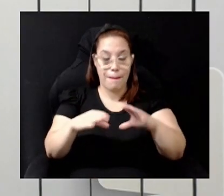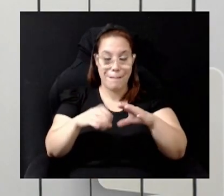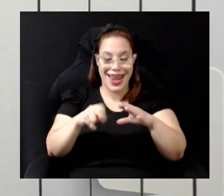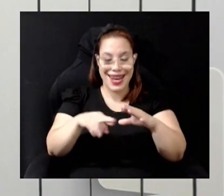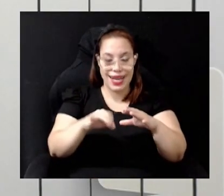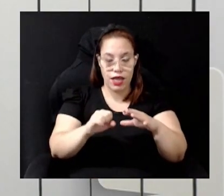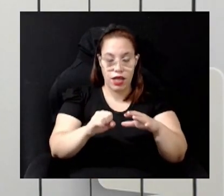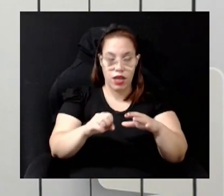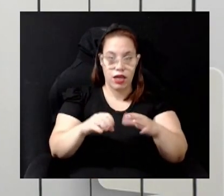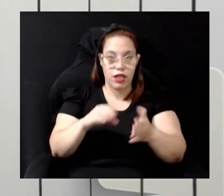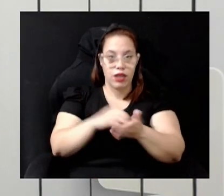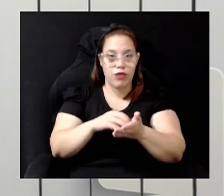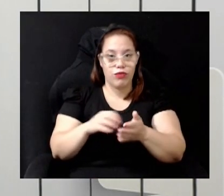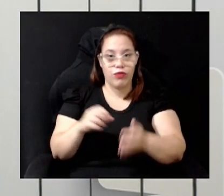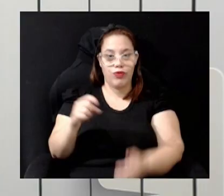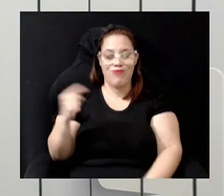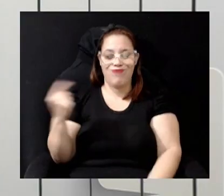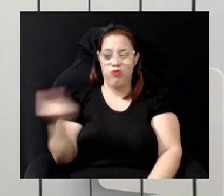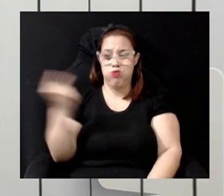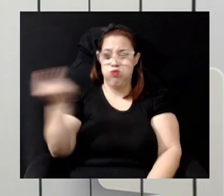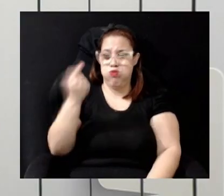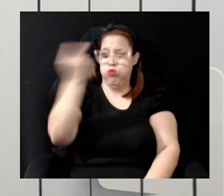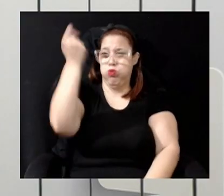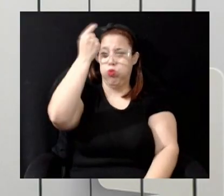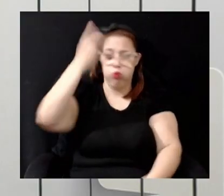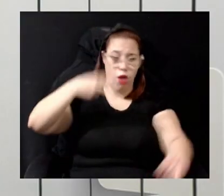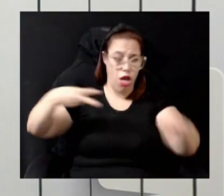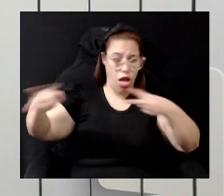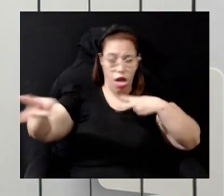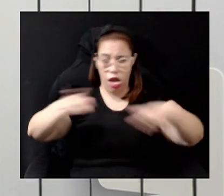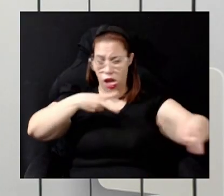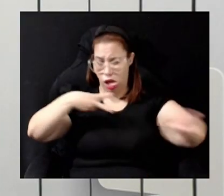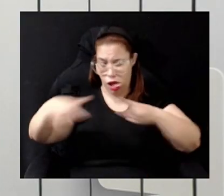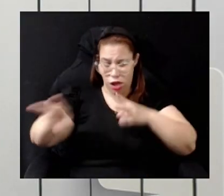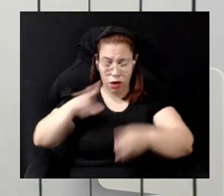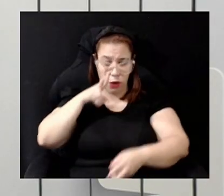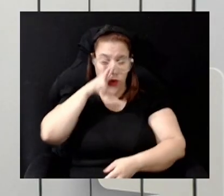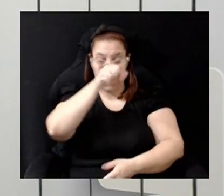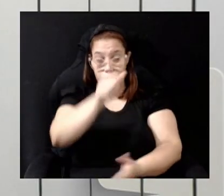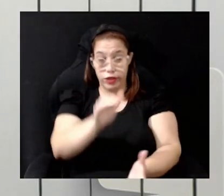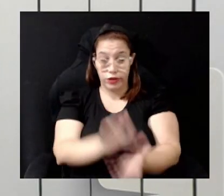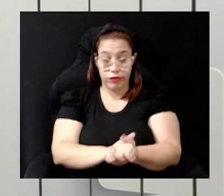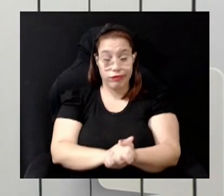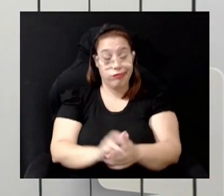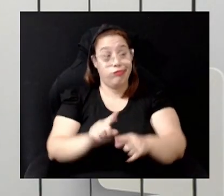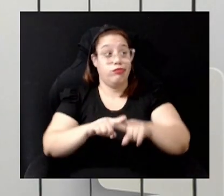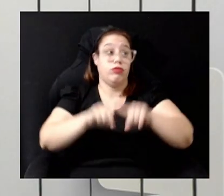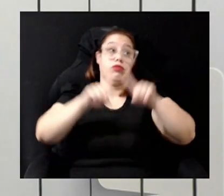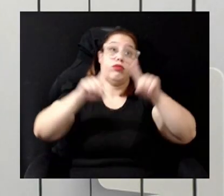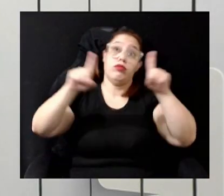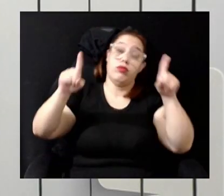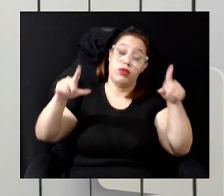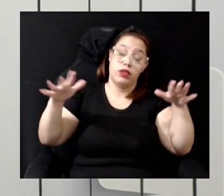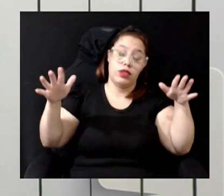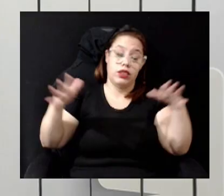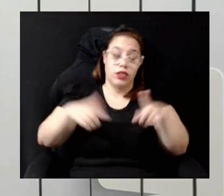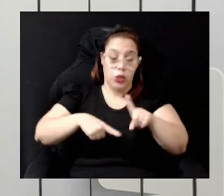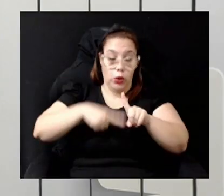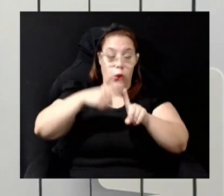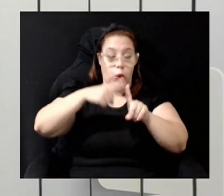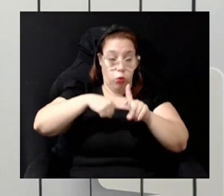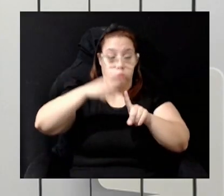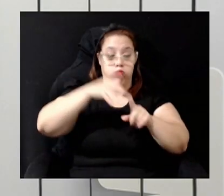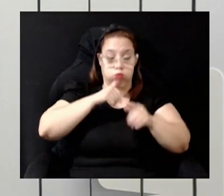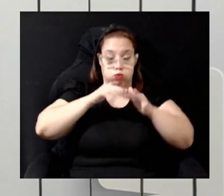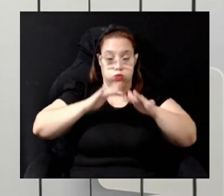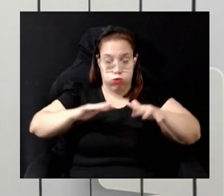com furacões e tempestades de forte intensidade. Porém, o aquecimento dos oceanos pode